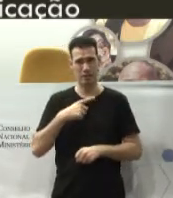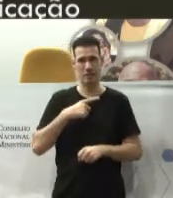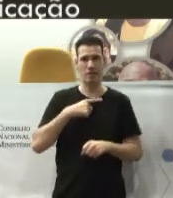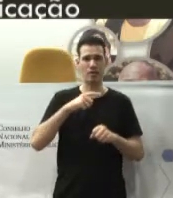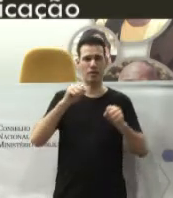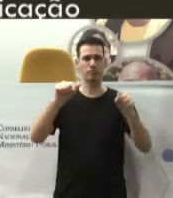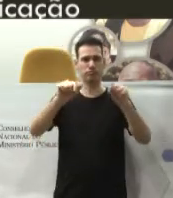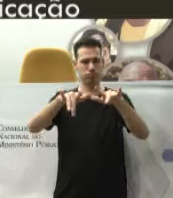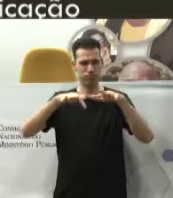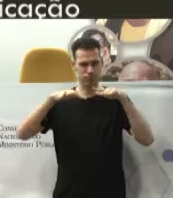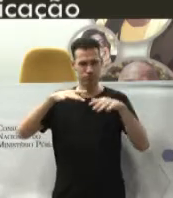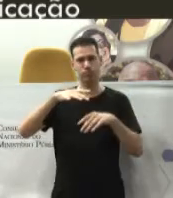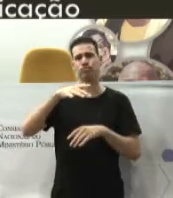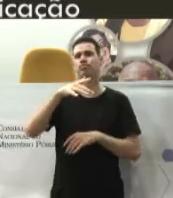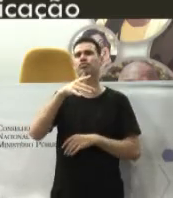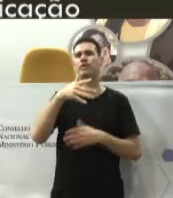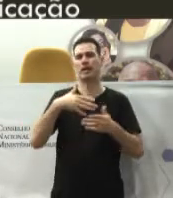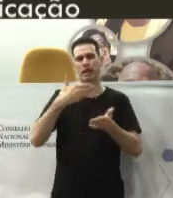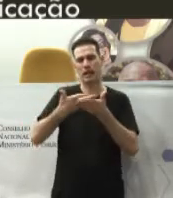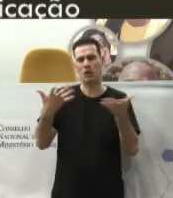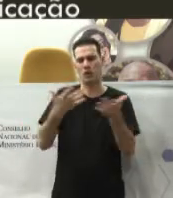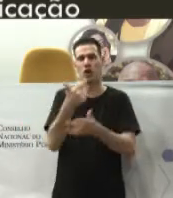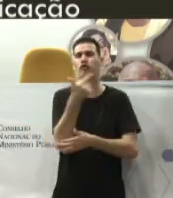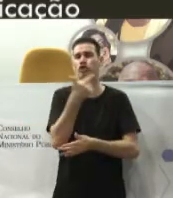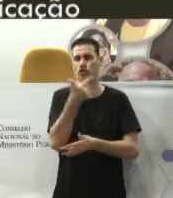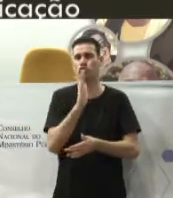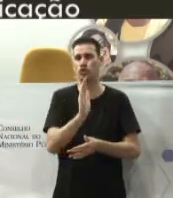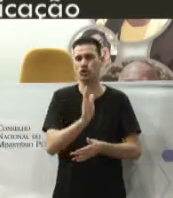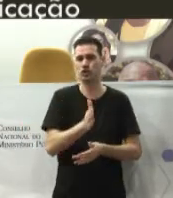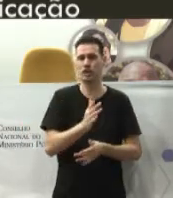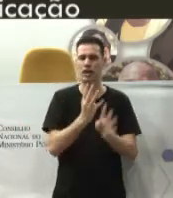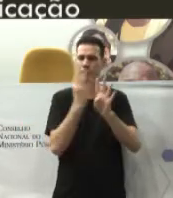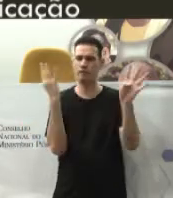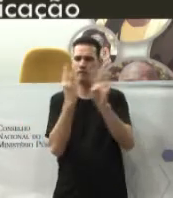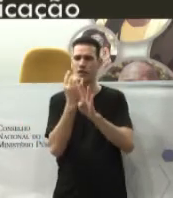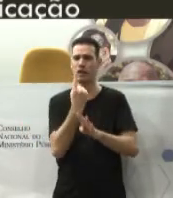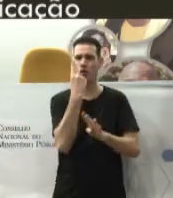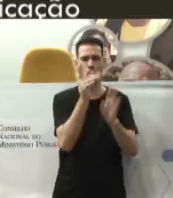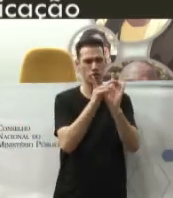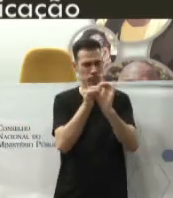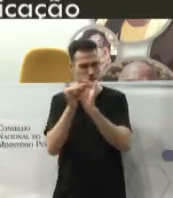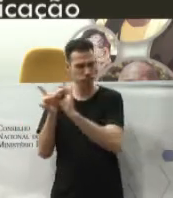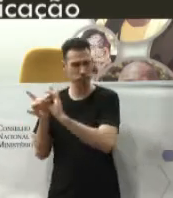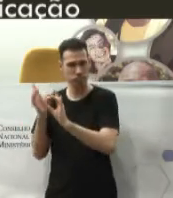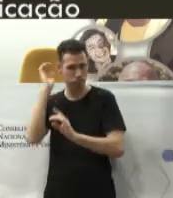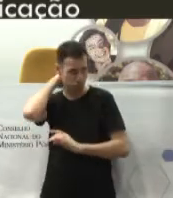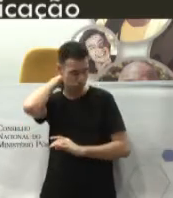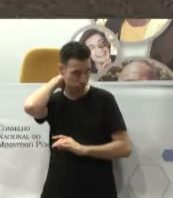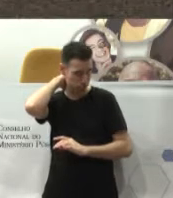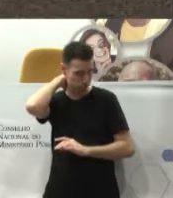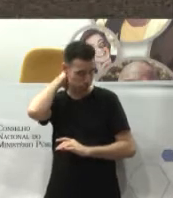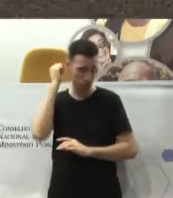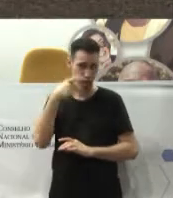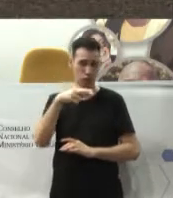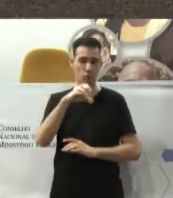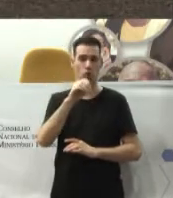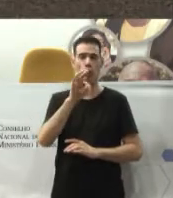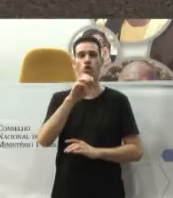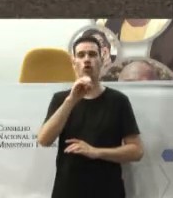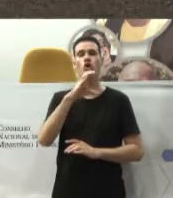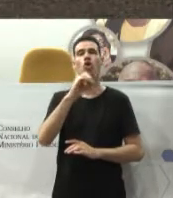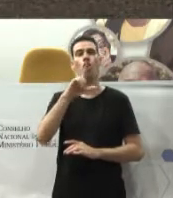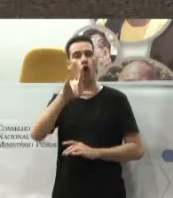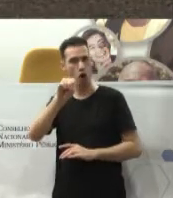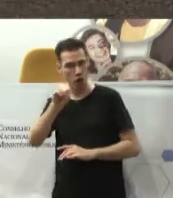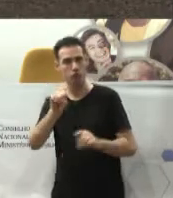agora. Os produtos da ação civil pública, filas unificadas por procedimento e serviço, protocolos de inclusão em filas e alteração